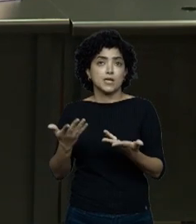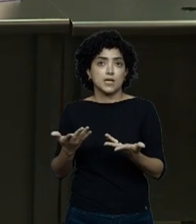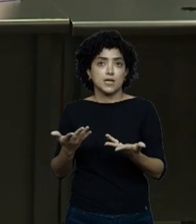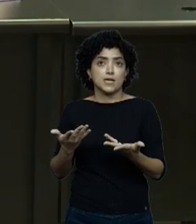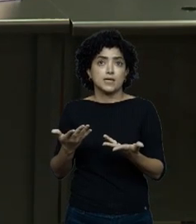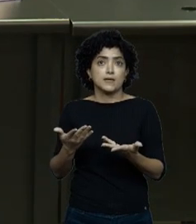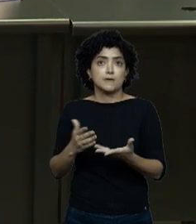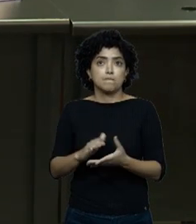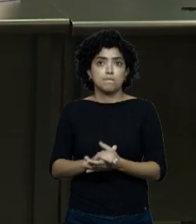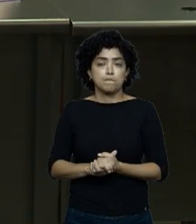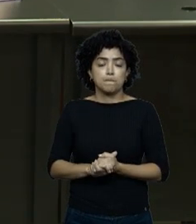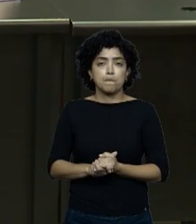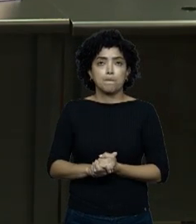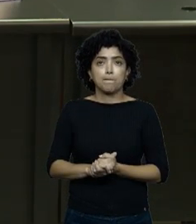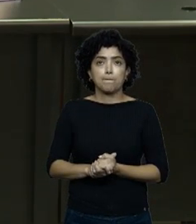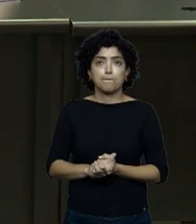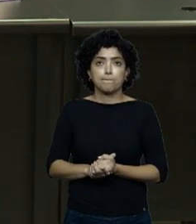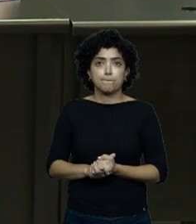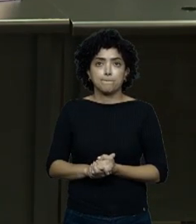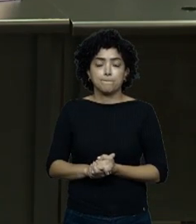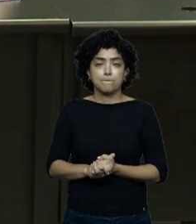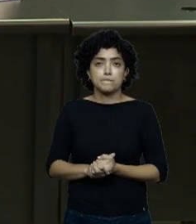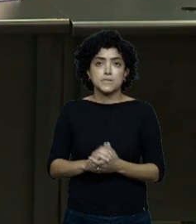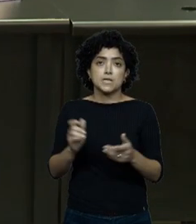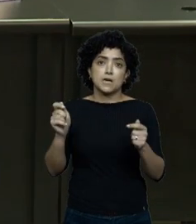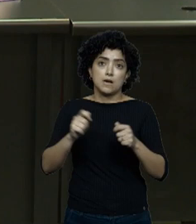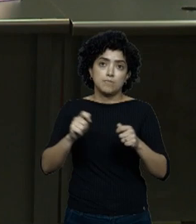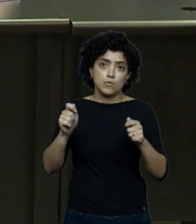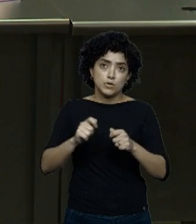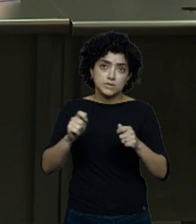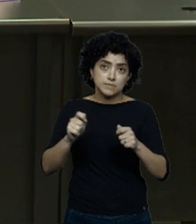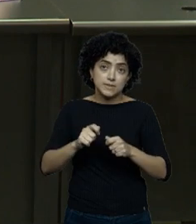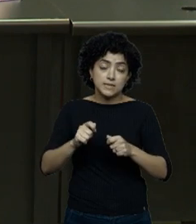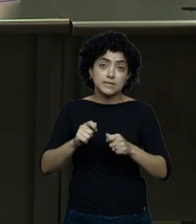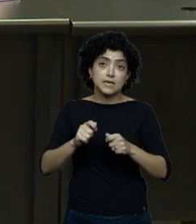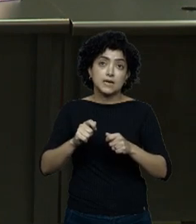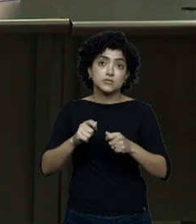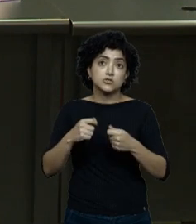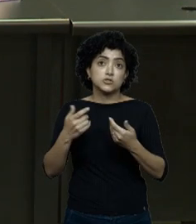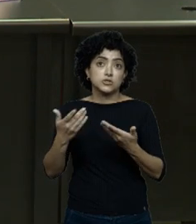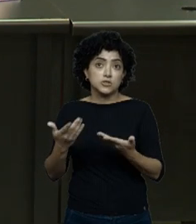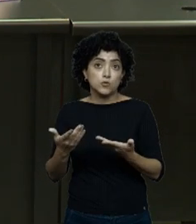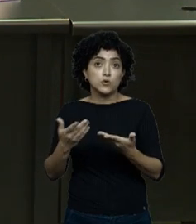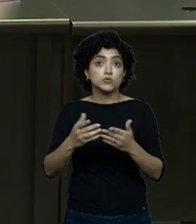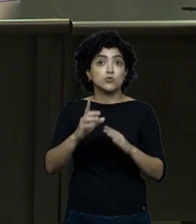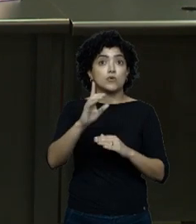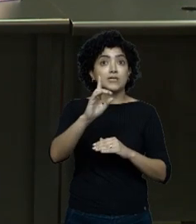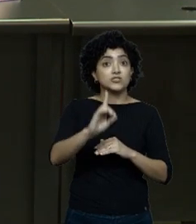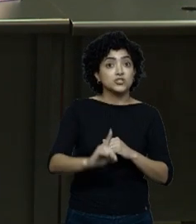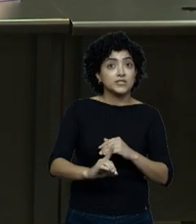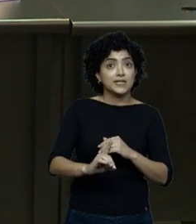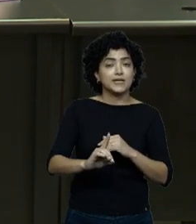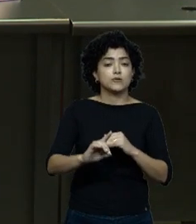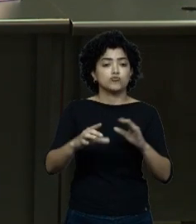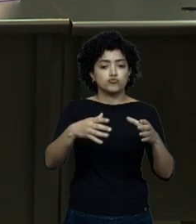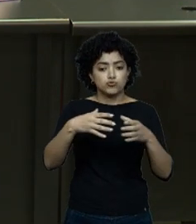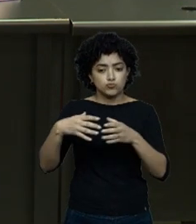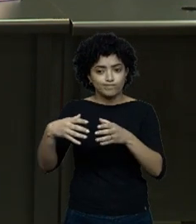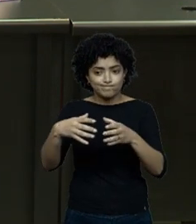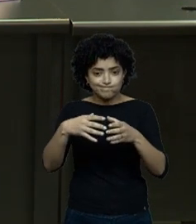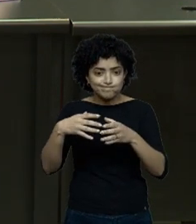é a possibilidade de intervenção de atuação quando a direitos difusos e coletivos